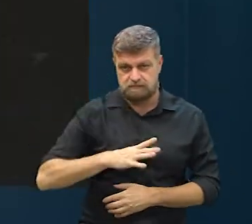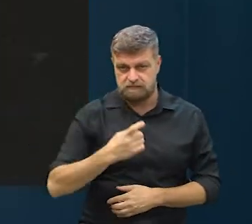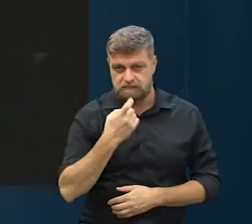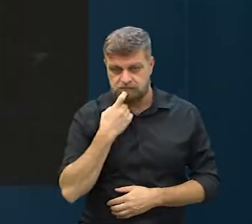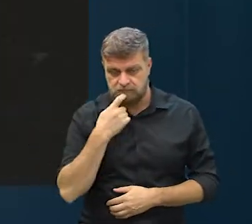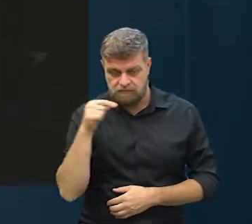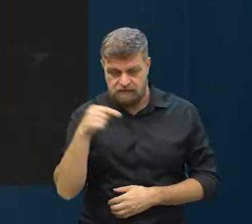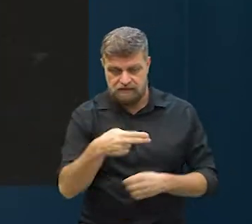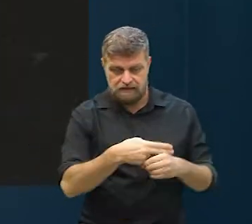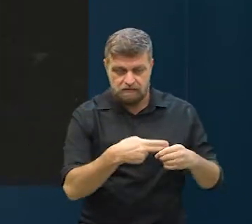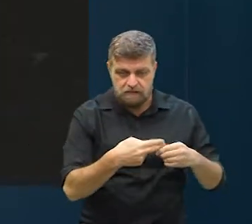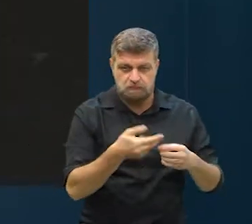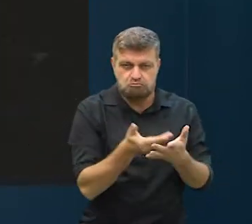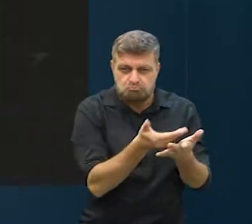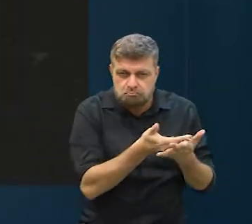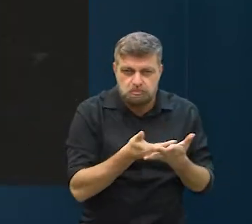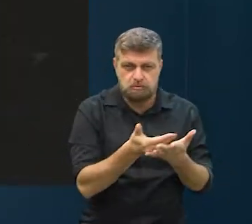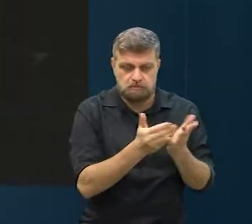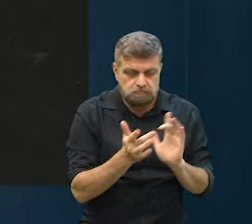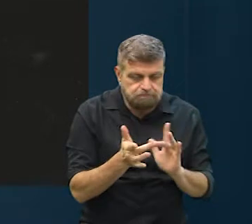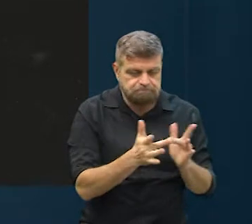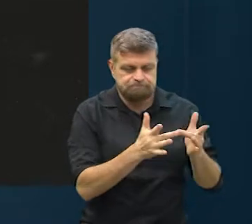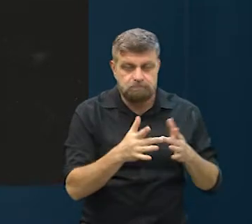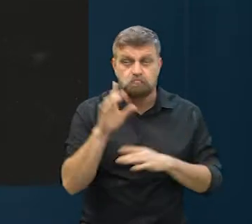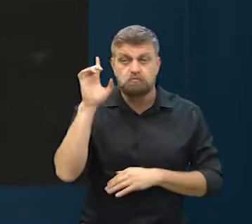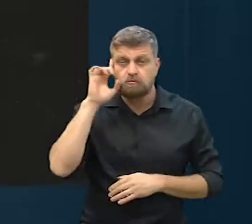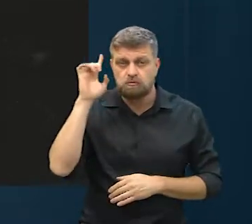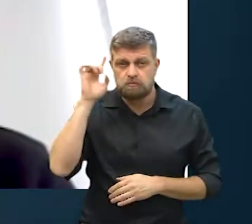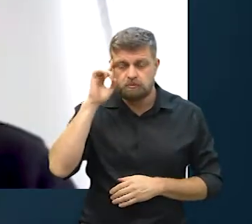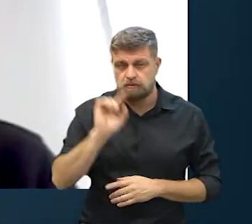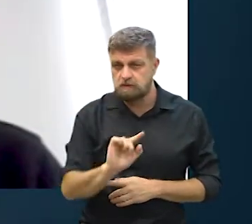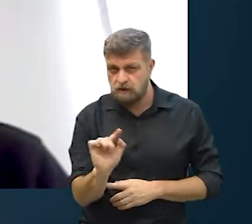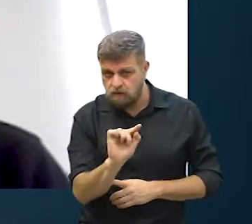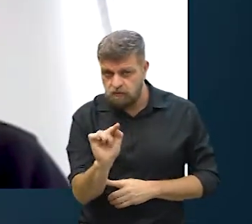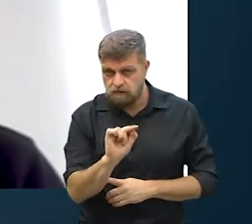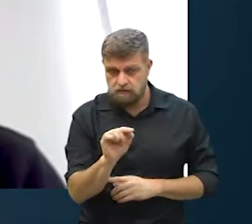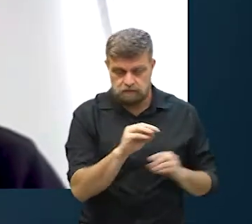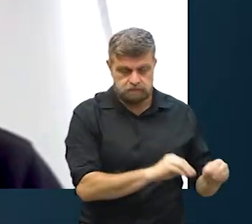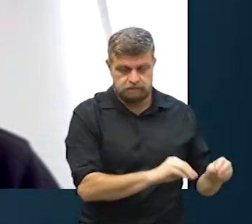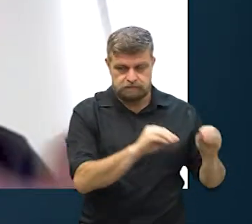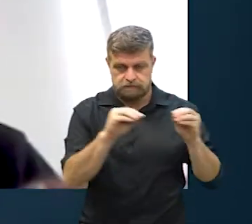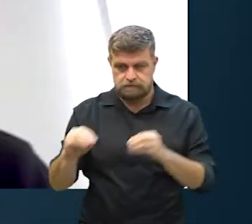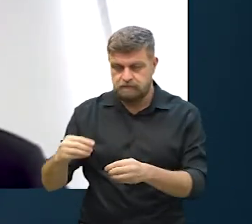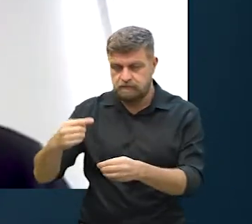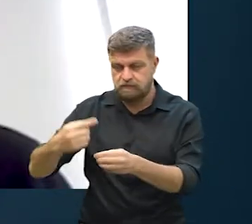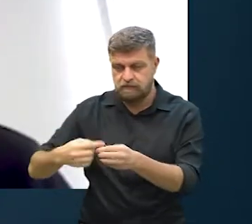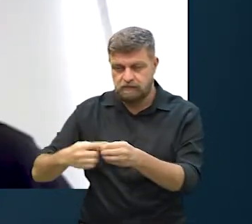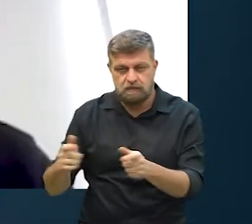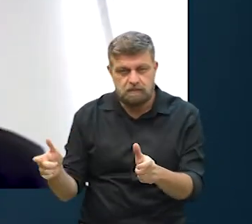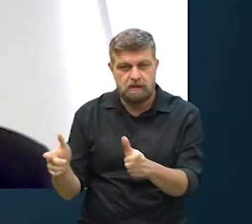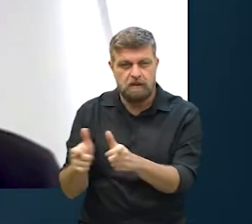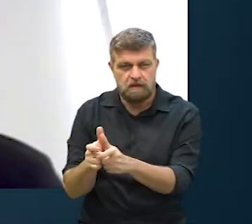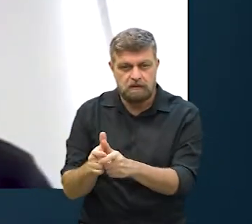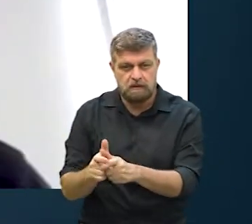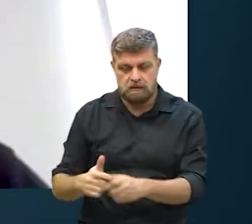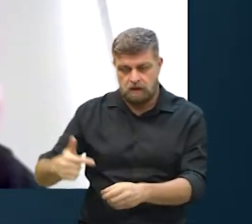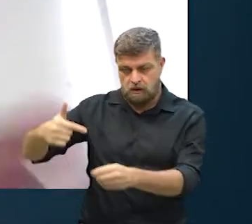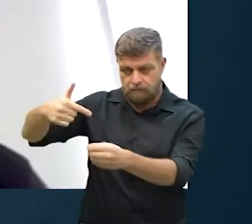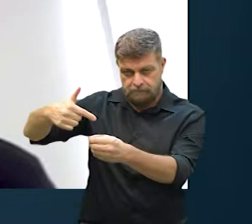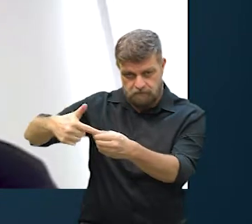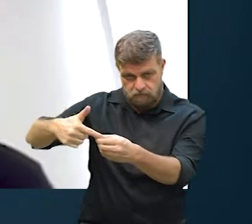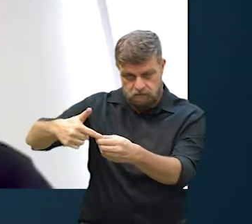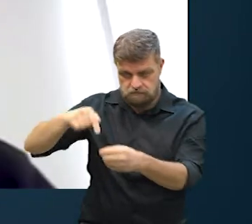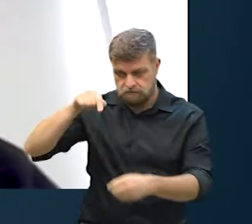Campinas, dentro da Unicamp, a gente estuda e convive diariamente, e levar para o interior, para o barro, né, para o posto